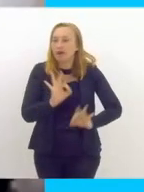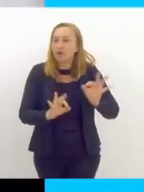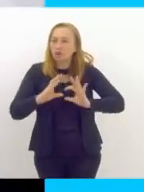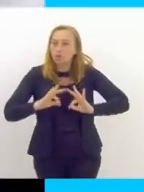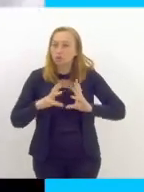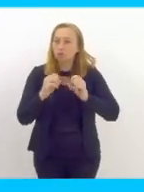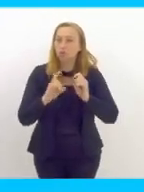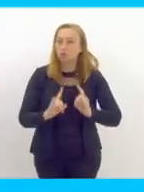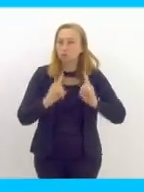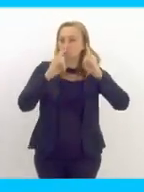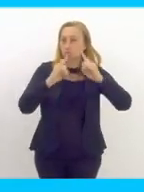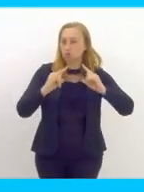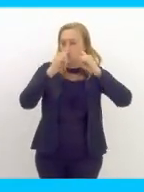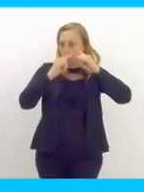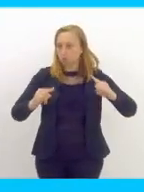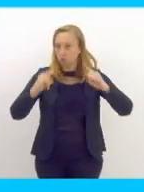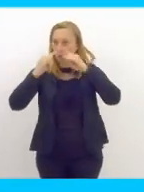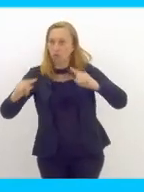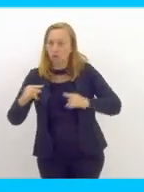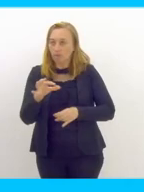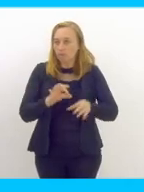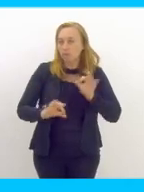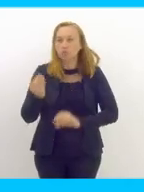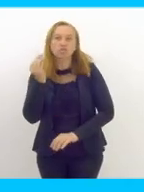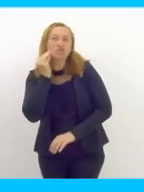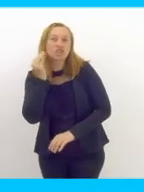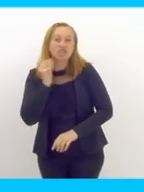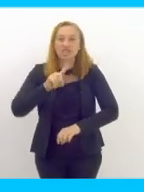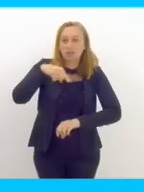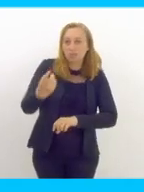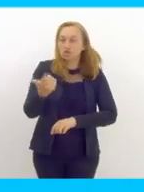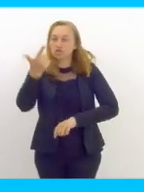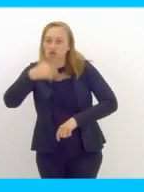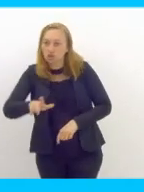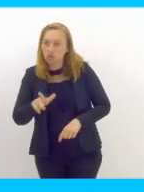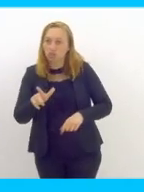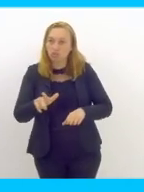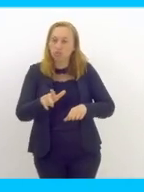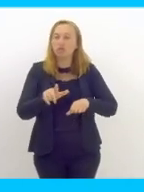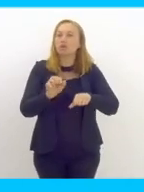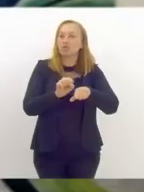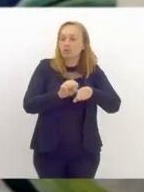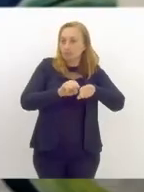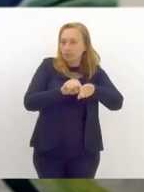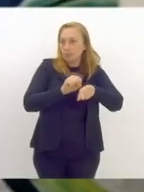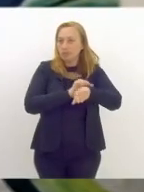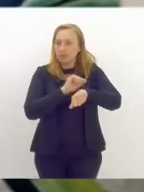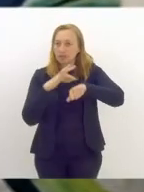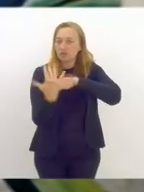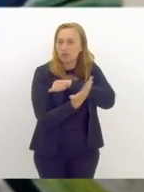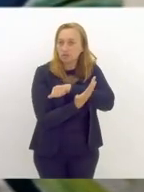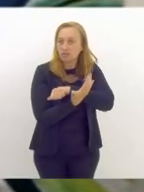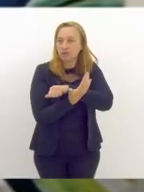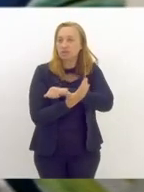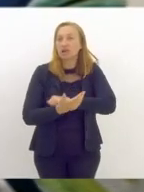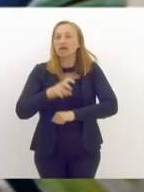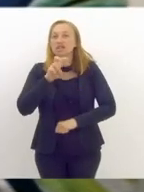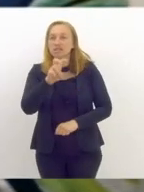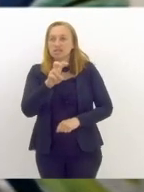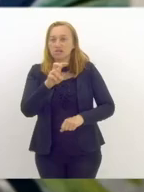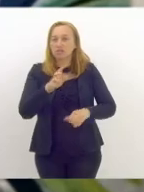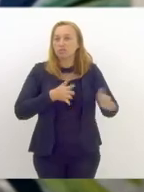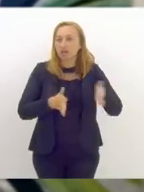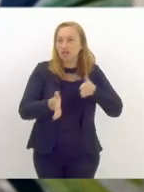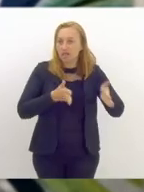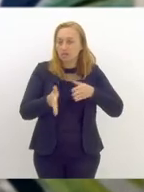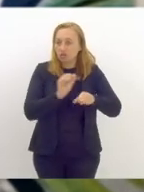para a testagem. Logo depois, veio a quinta onda. Sim, o Rio foi o único estado do país a ter 5 ondas. A